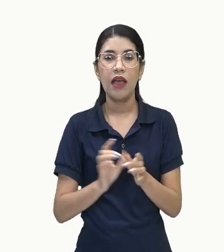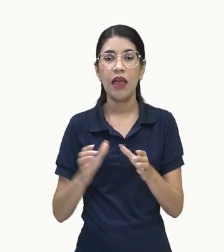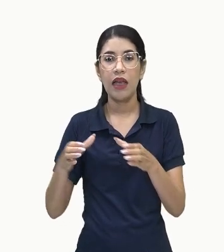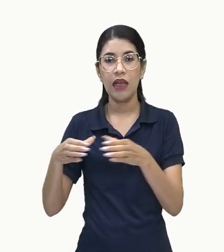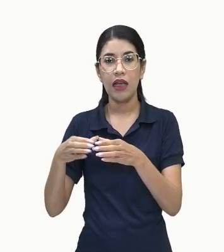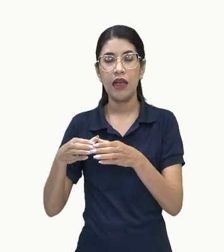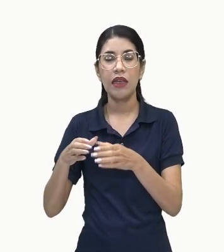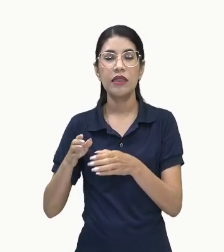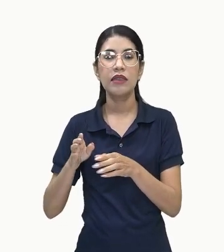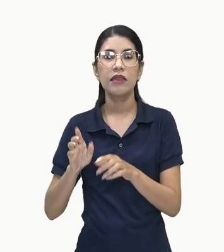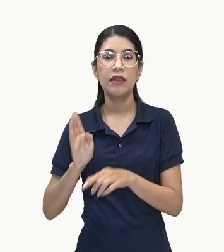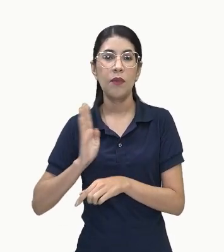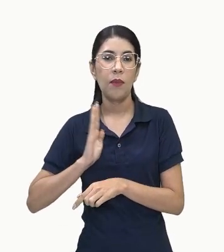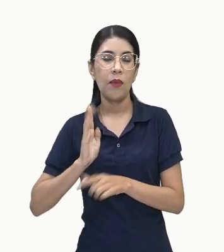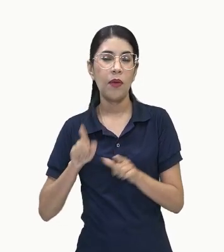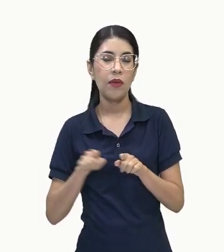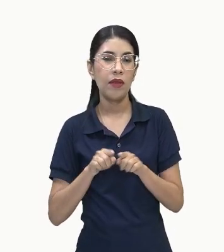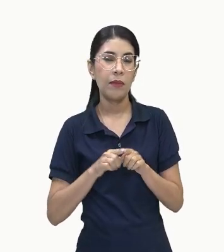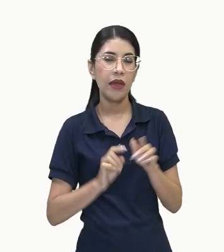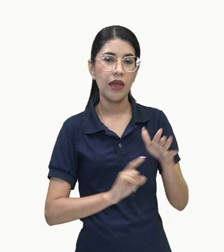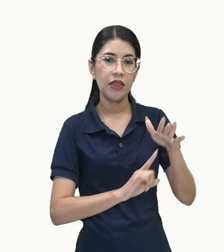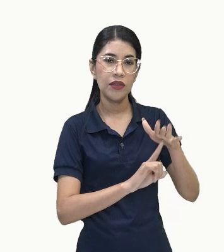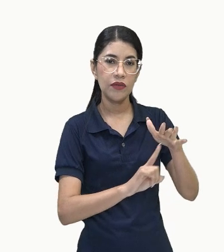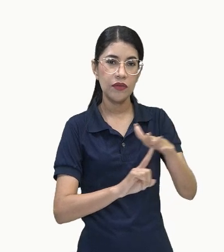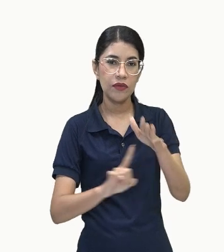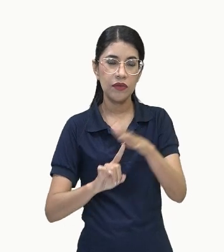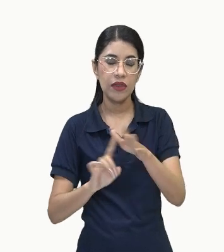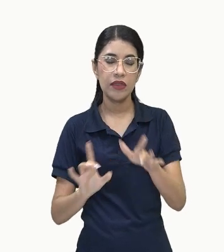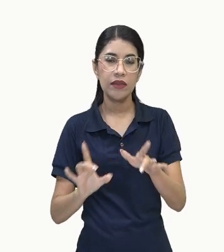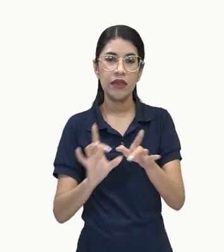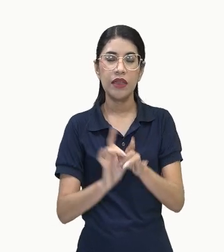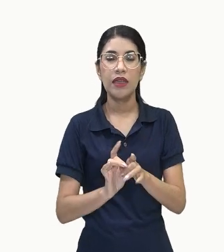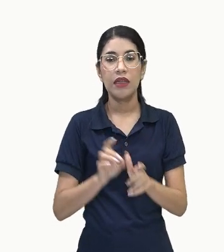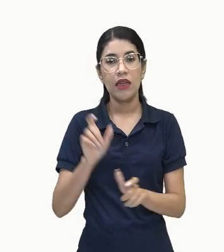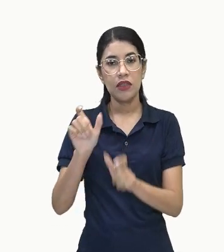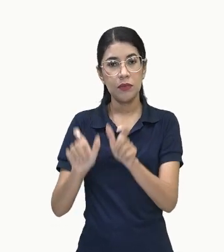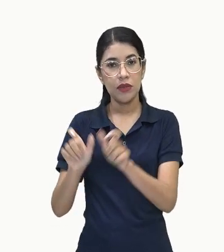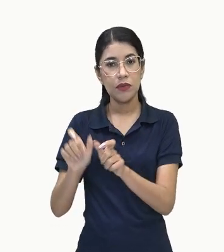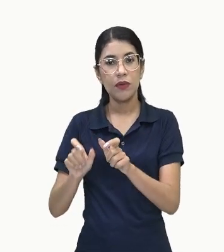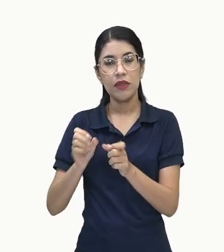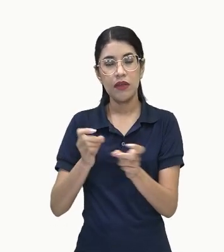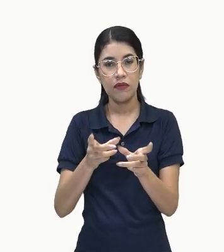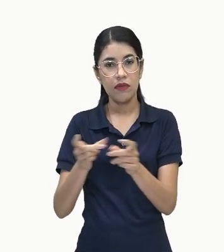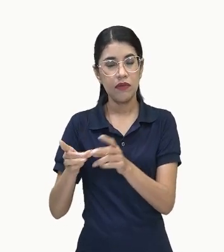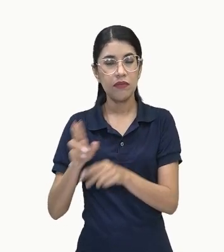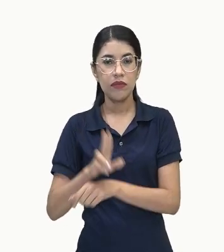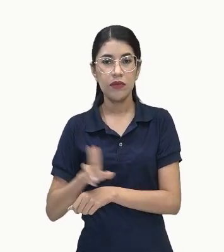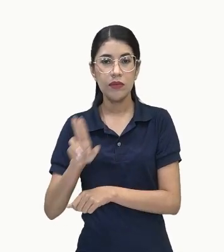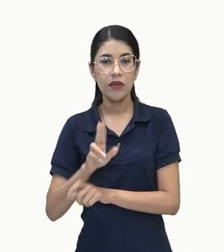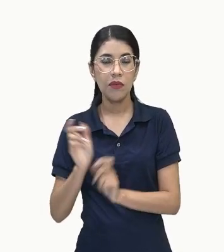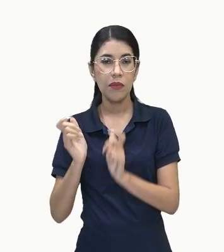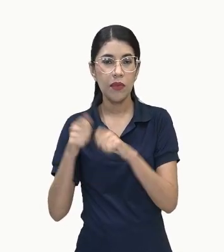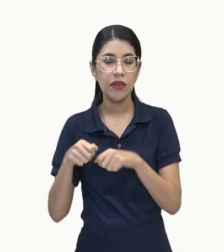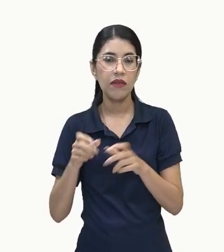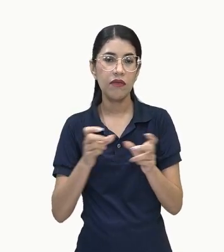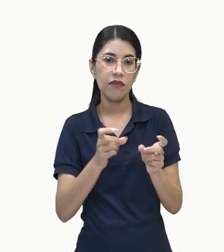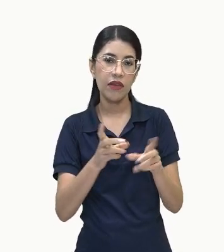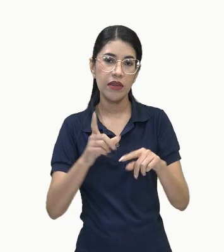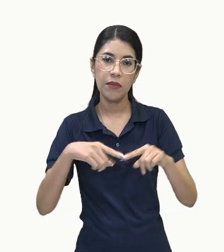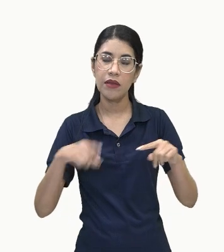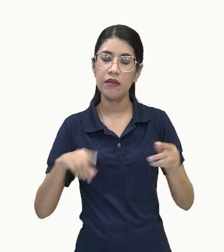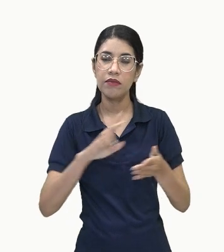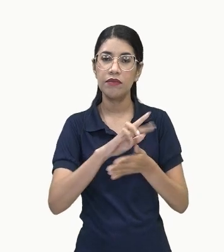que interligavam as feiras livres, que os mercadores então utilizavam para comercializar.